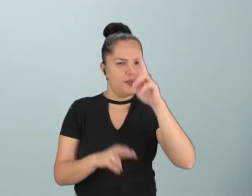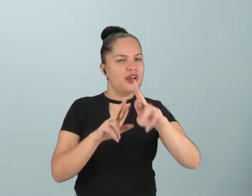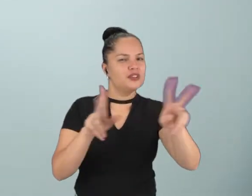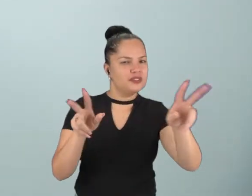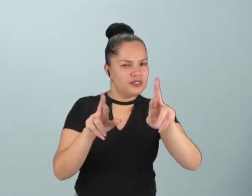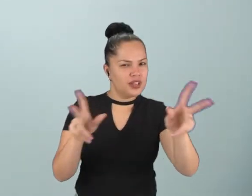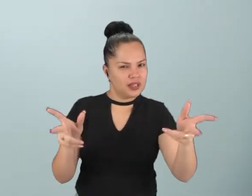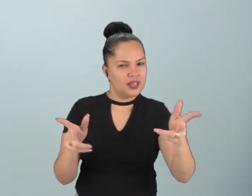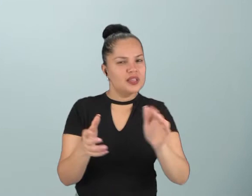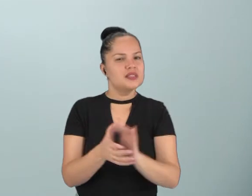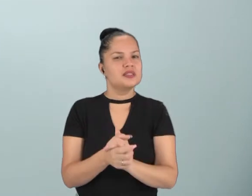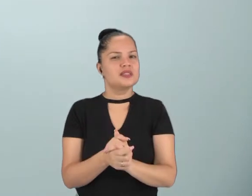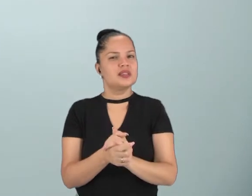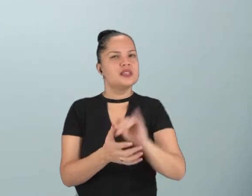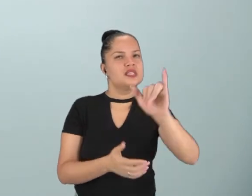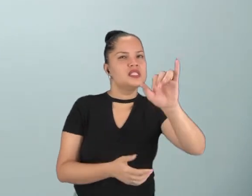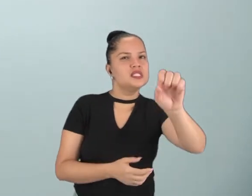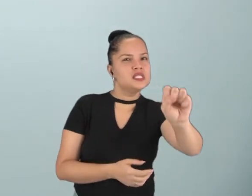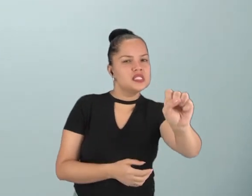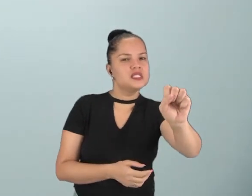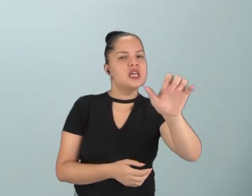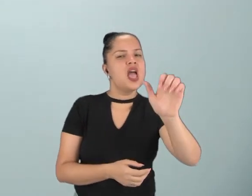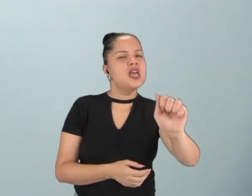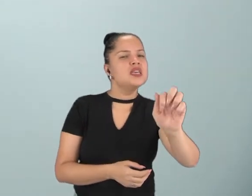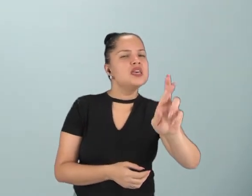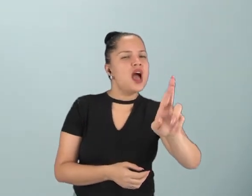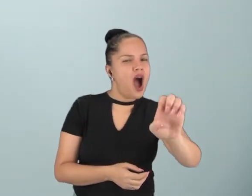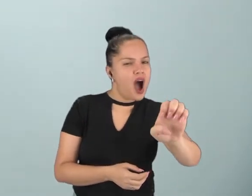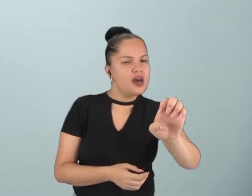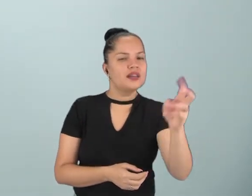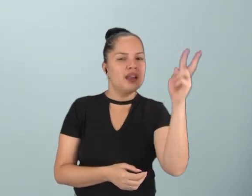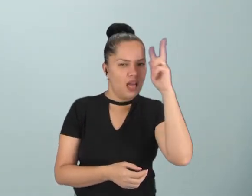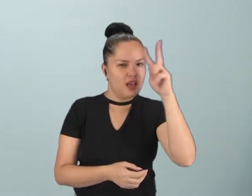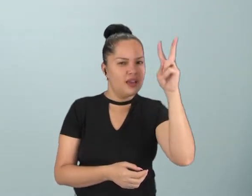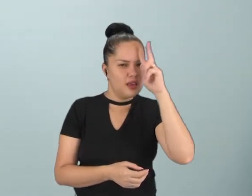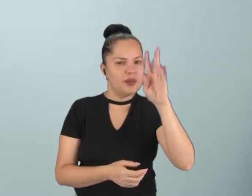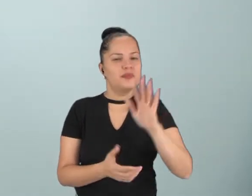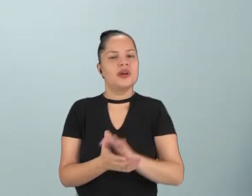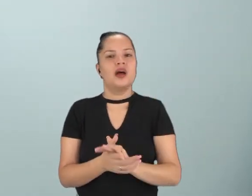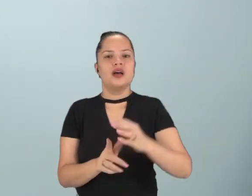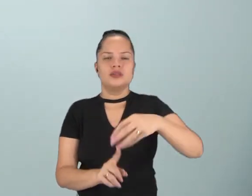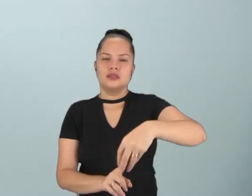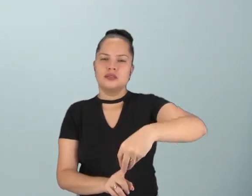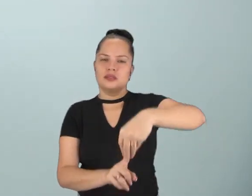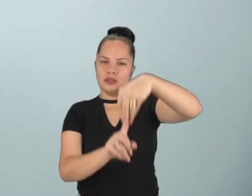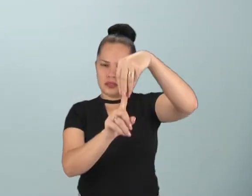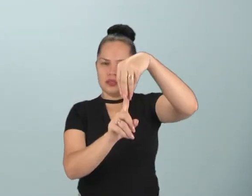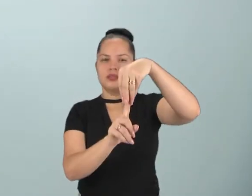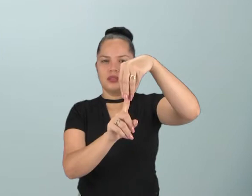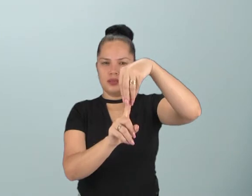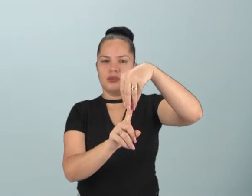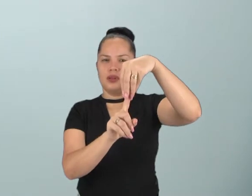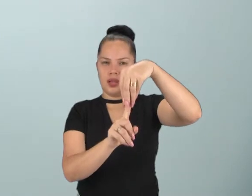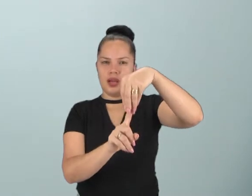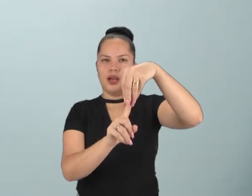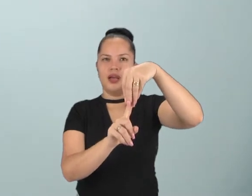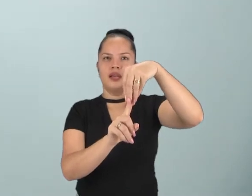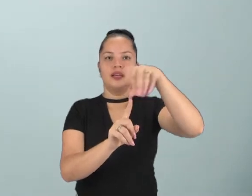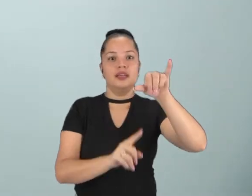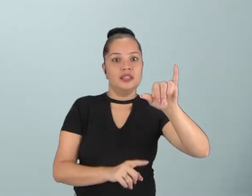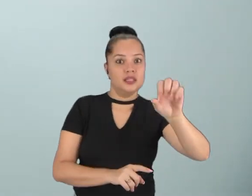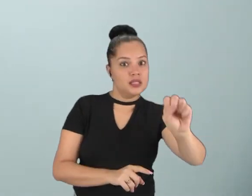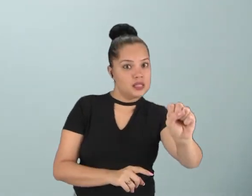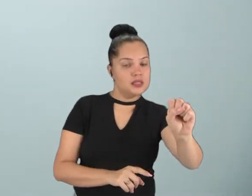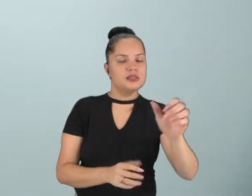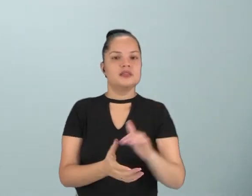é a diferença? Quando é que eu uso there is e quando é que eu uso there are? Falei agorinha, né? Então, there is a gente usa quando o substantivo for singular e